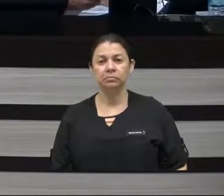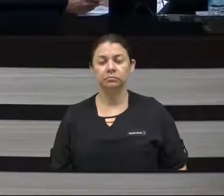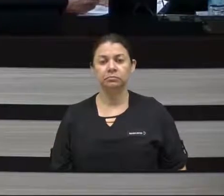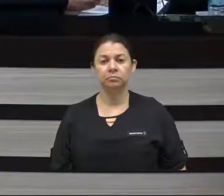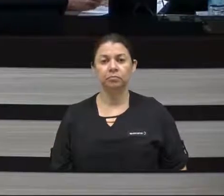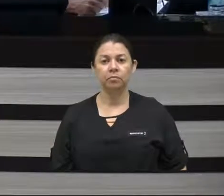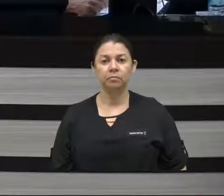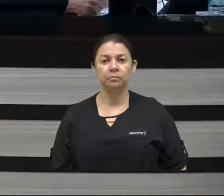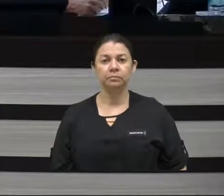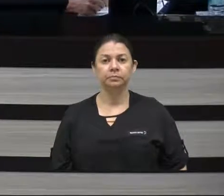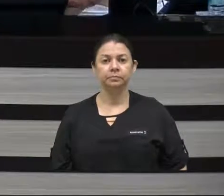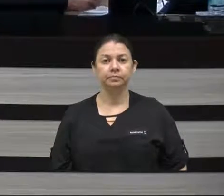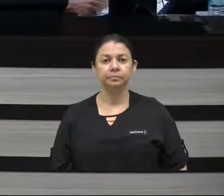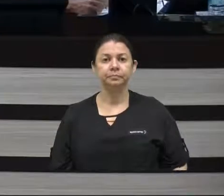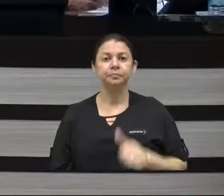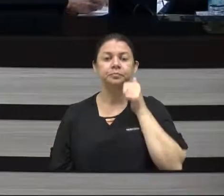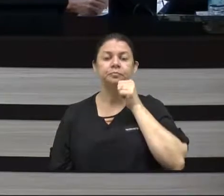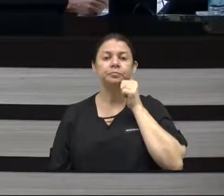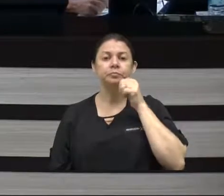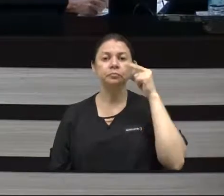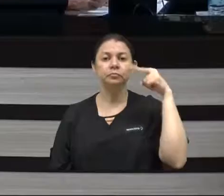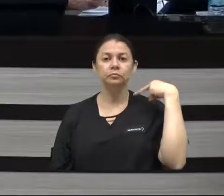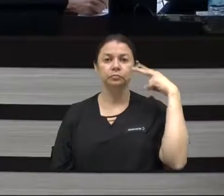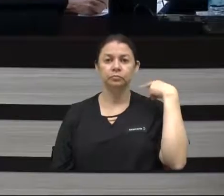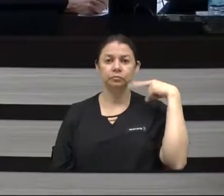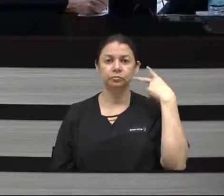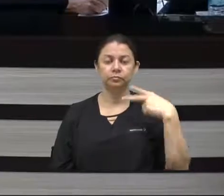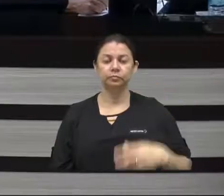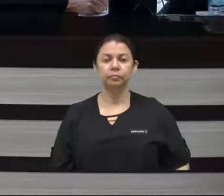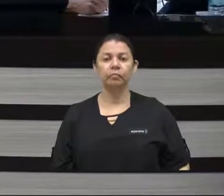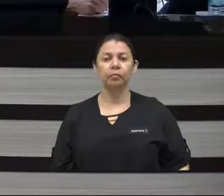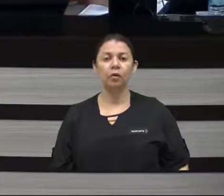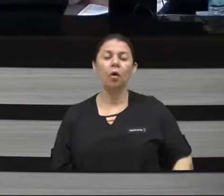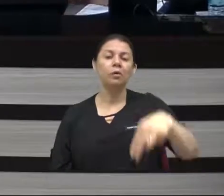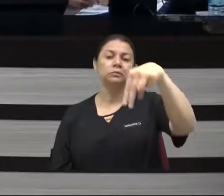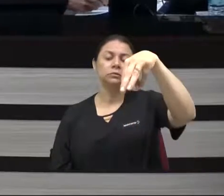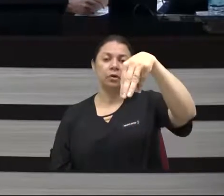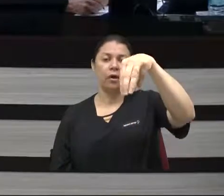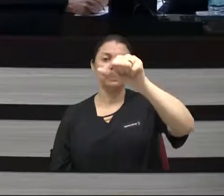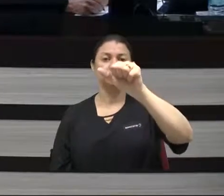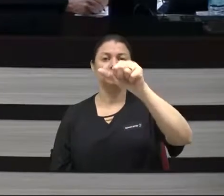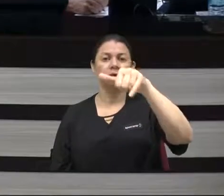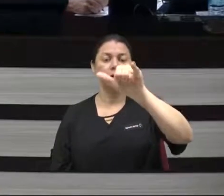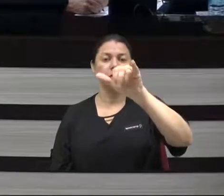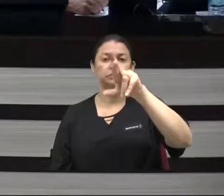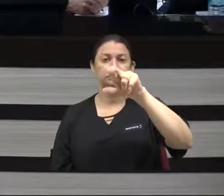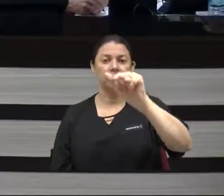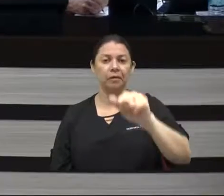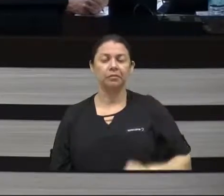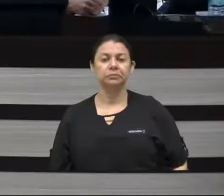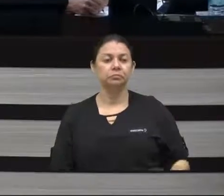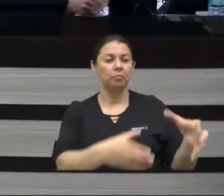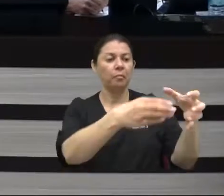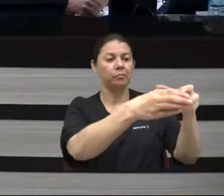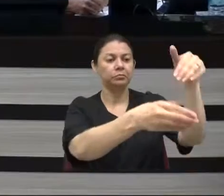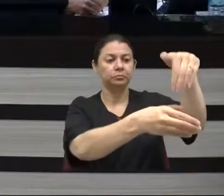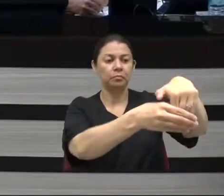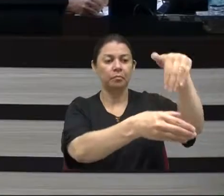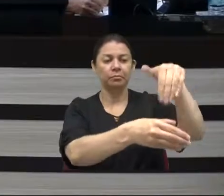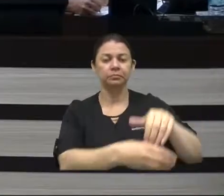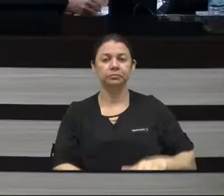Como vota a vereadora Mayra Rosana Gama de Araújo Silva da Costa? Sidney Pascotto.